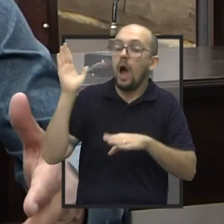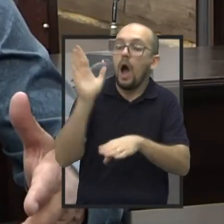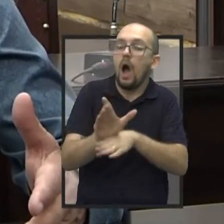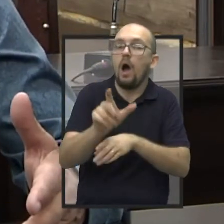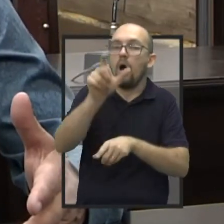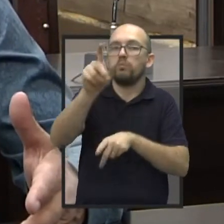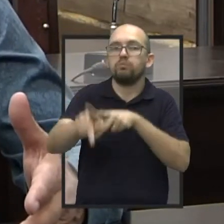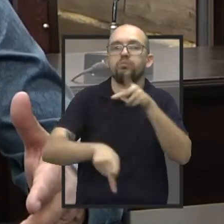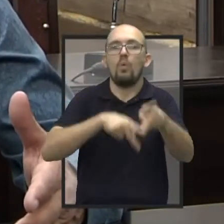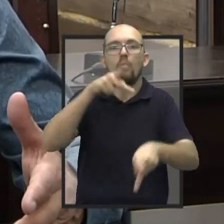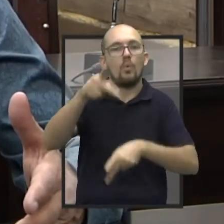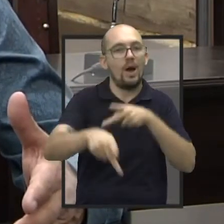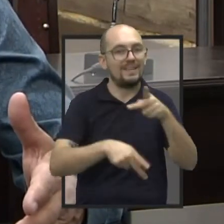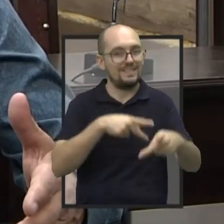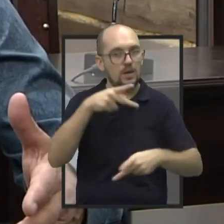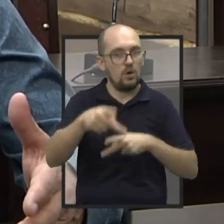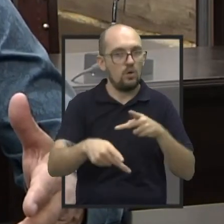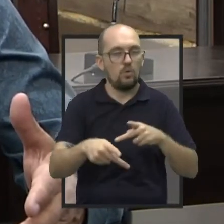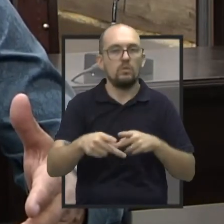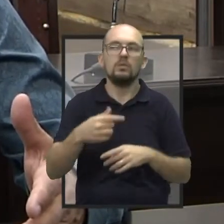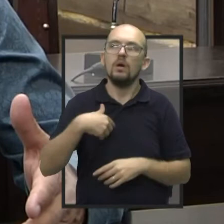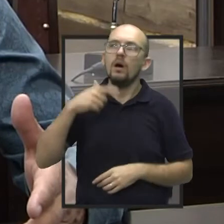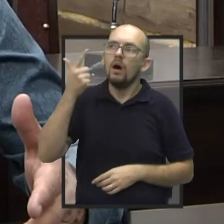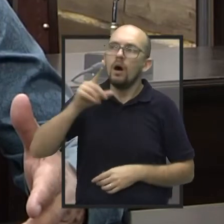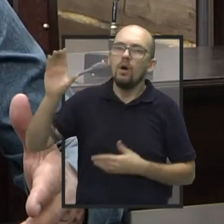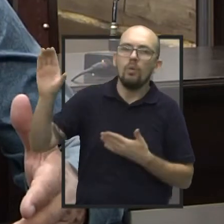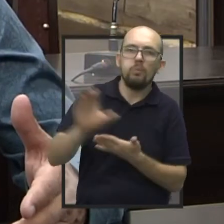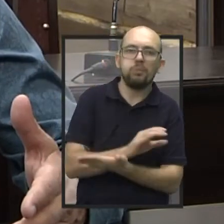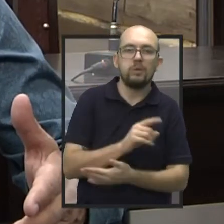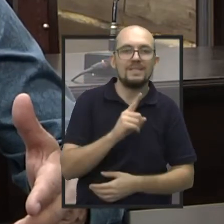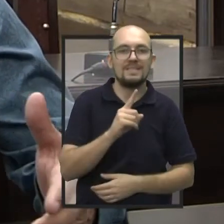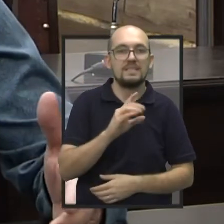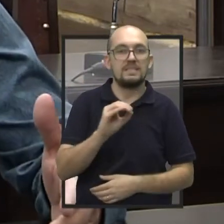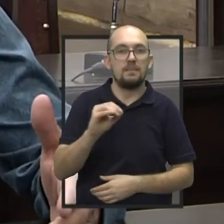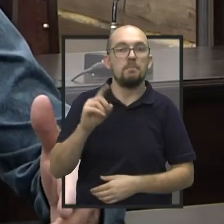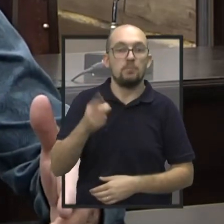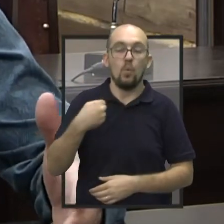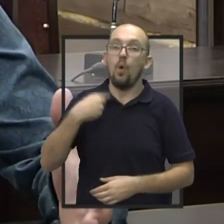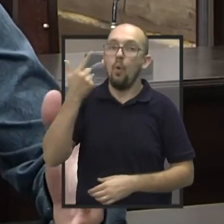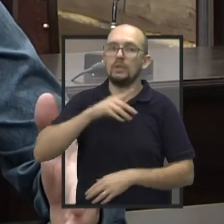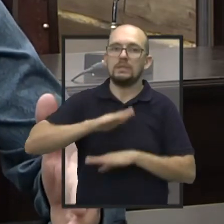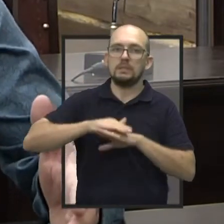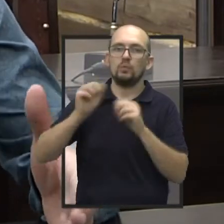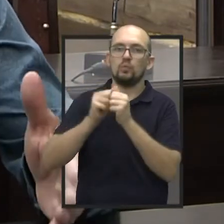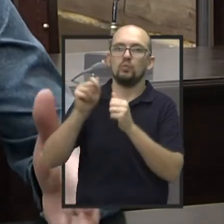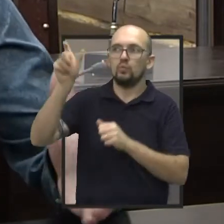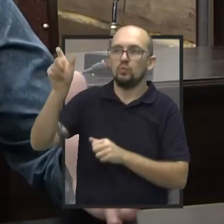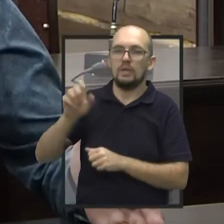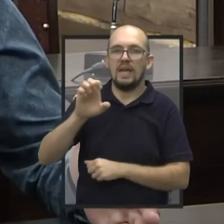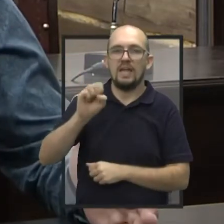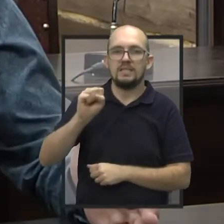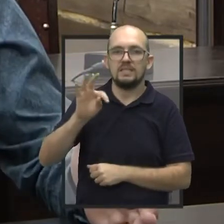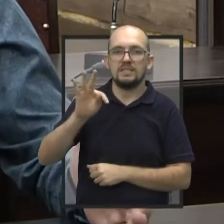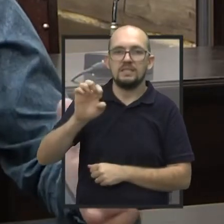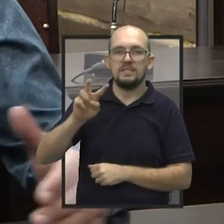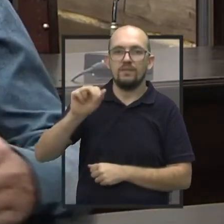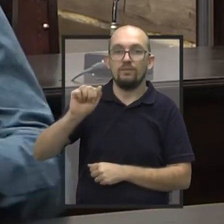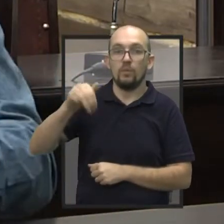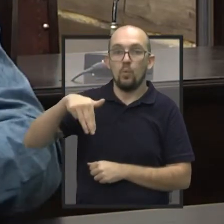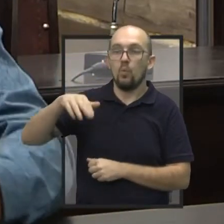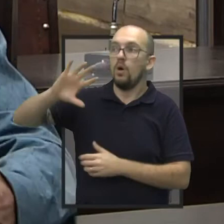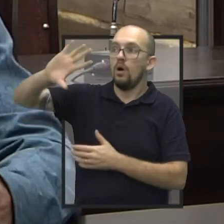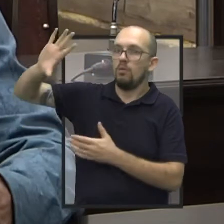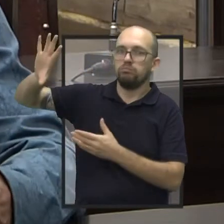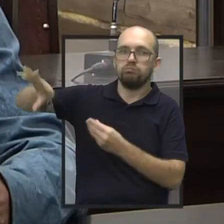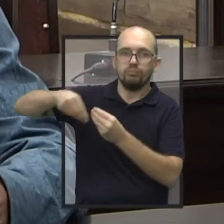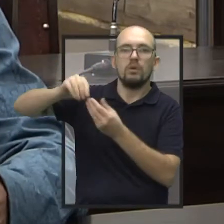Galvão, consegui uma emenda de R$100 mil para aquisição de uma viatura, tipo ambulância ou que seja, uma van, para fazer o transporte dessas pessoas. A